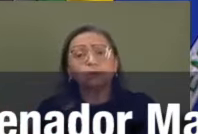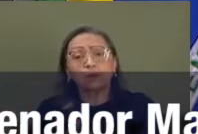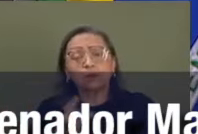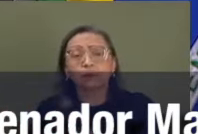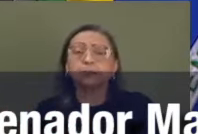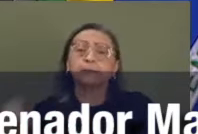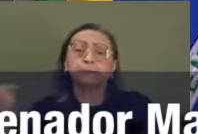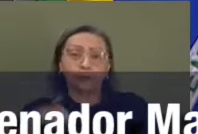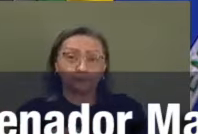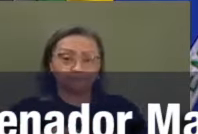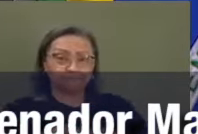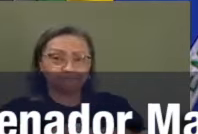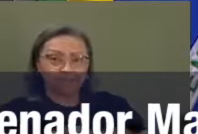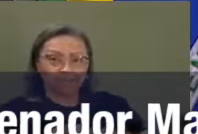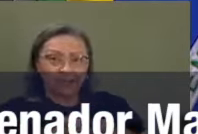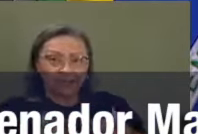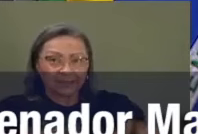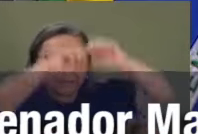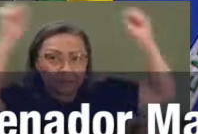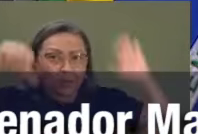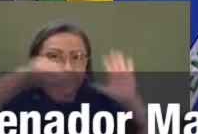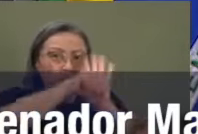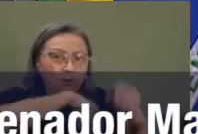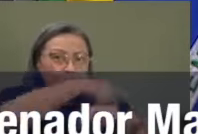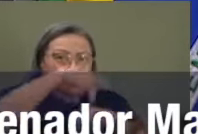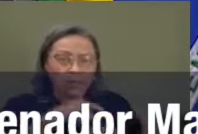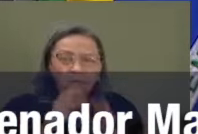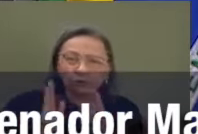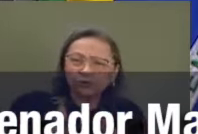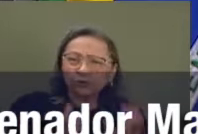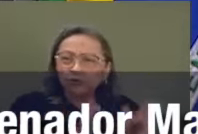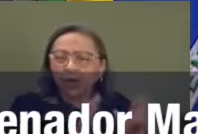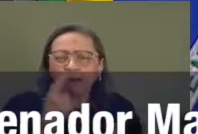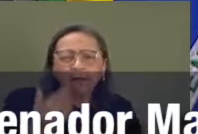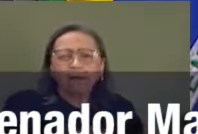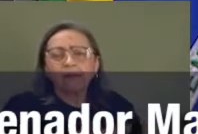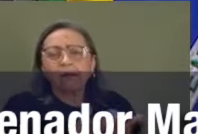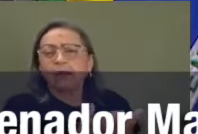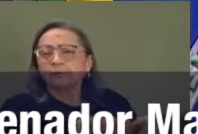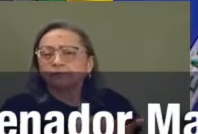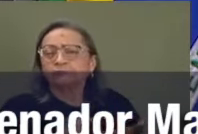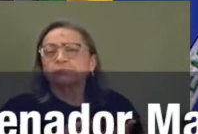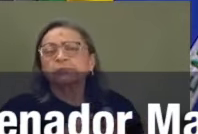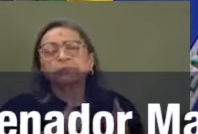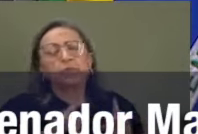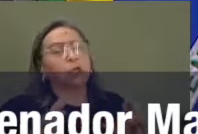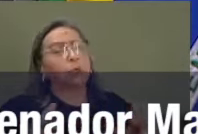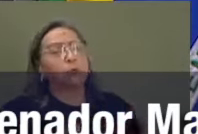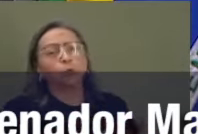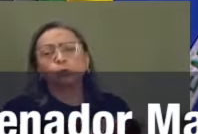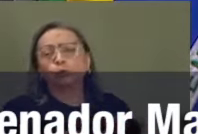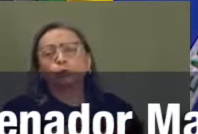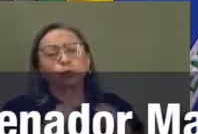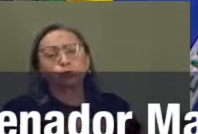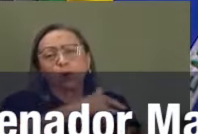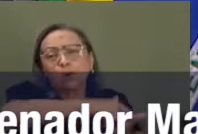Tribunal Penal Internacional já está com todas as documentações, provas,